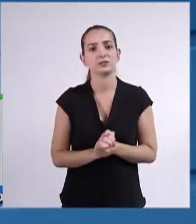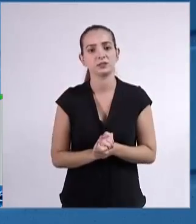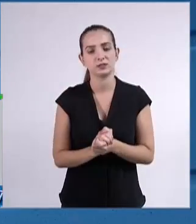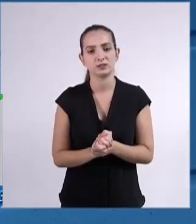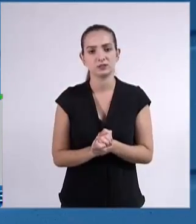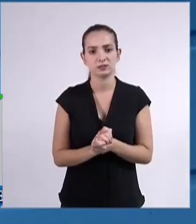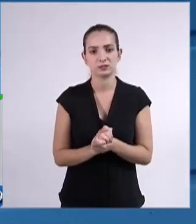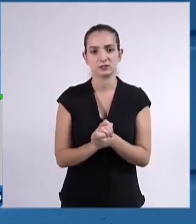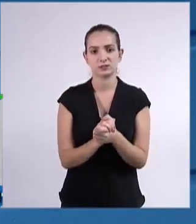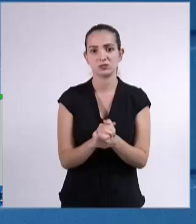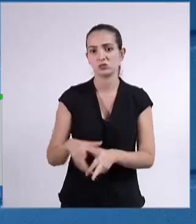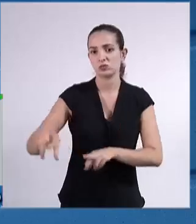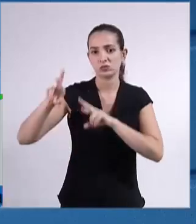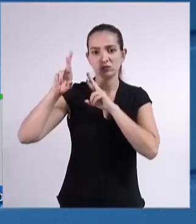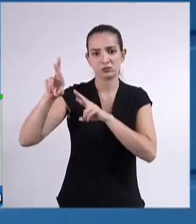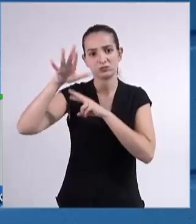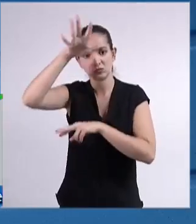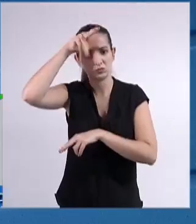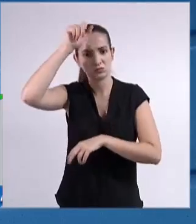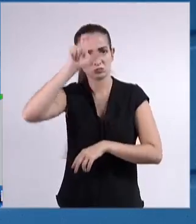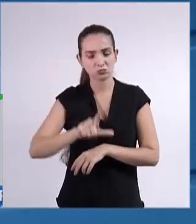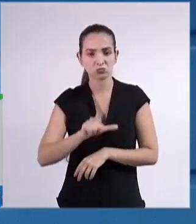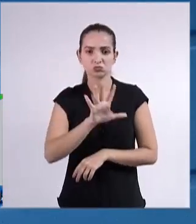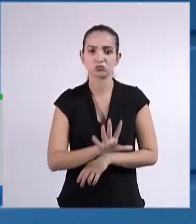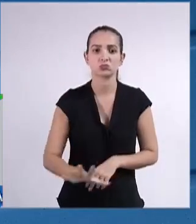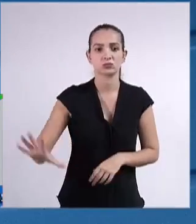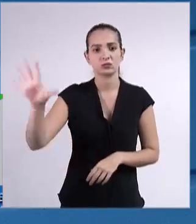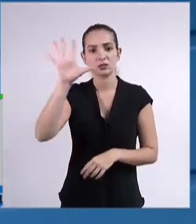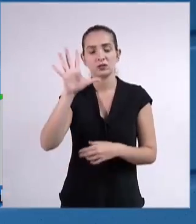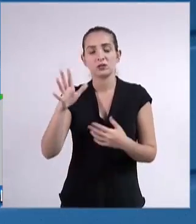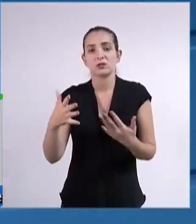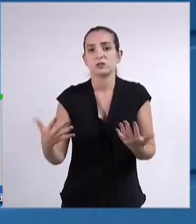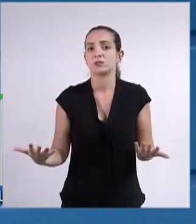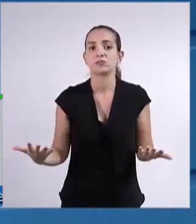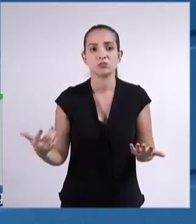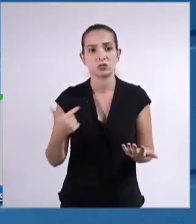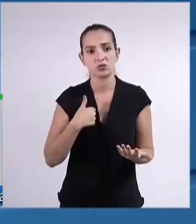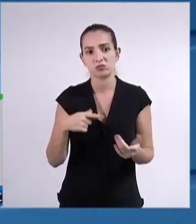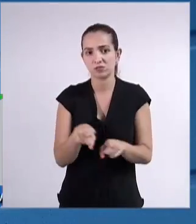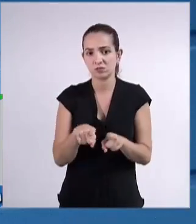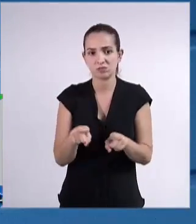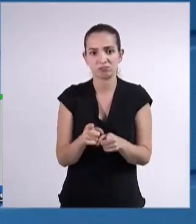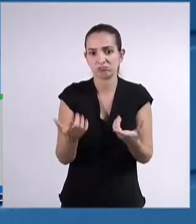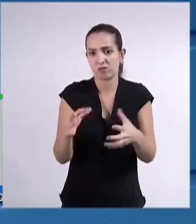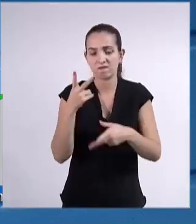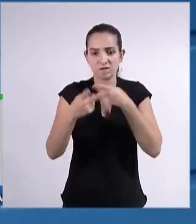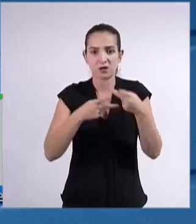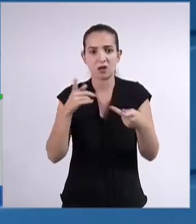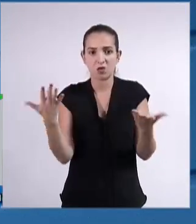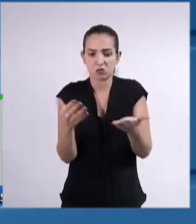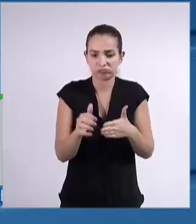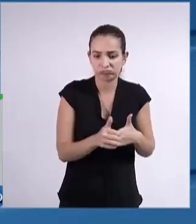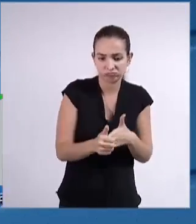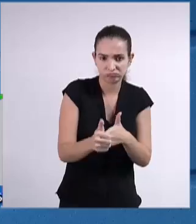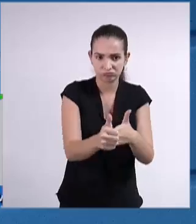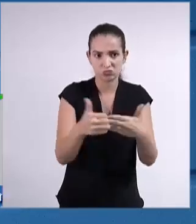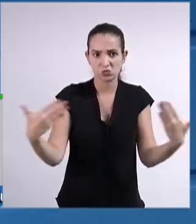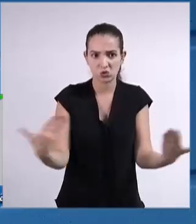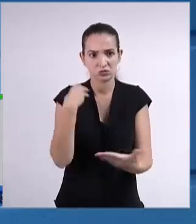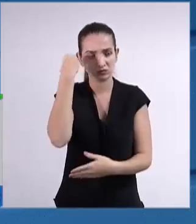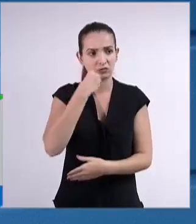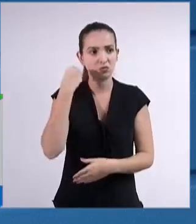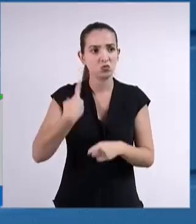torcedor sul-mato-grossense para voltar aos estádios. Eu acho que é isso. E eu nem vou falar dessa direção que está aí, deputado, porque em